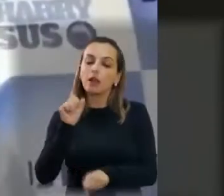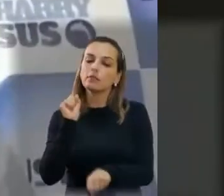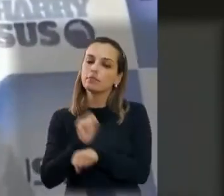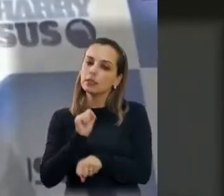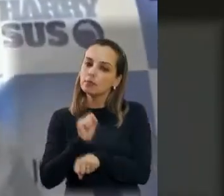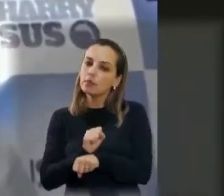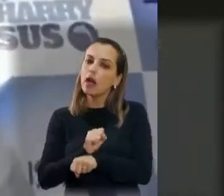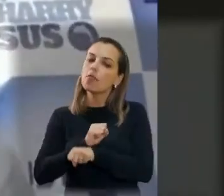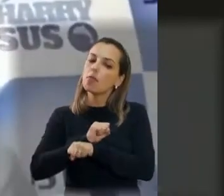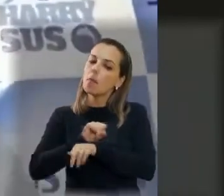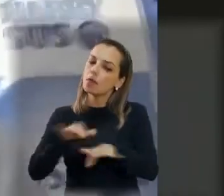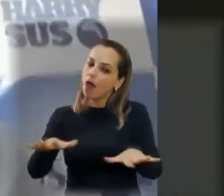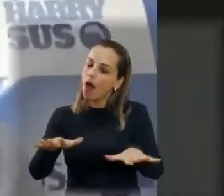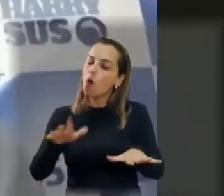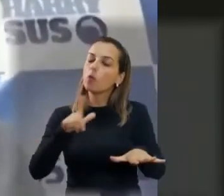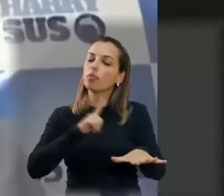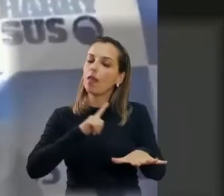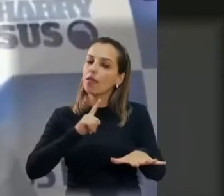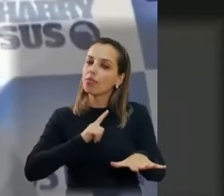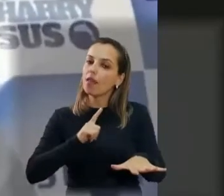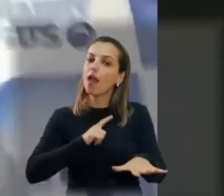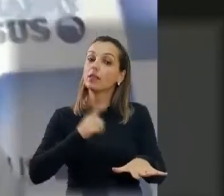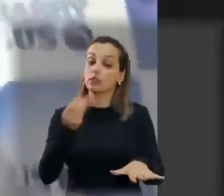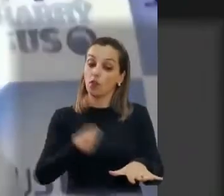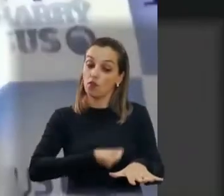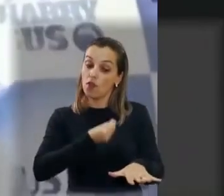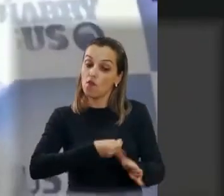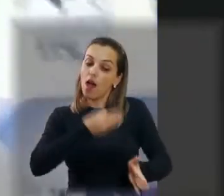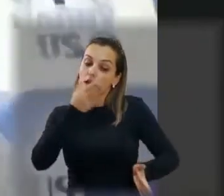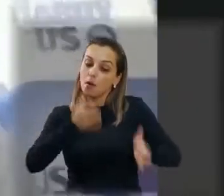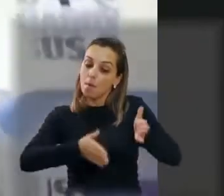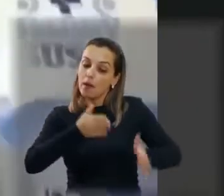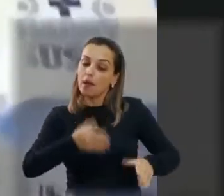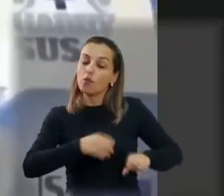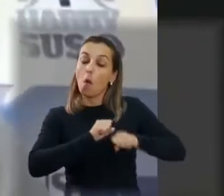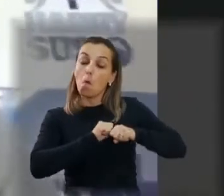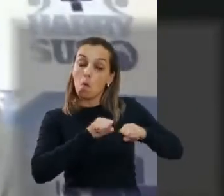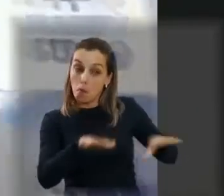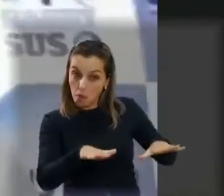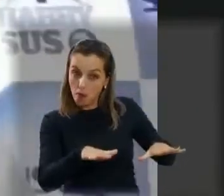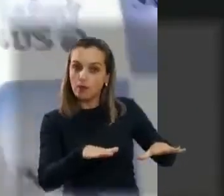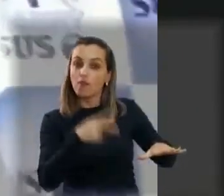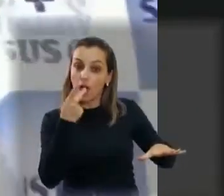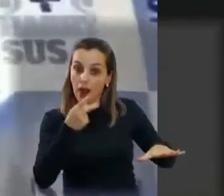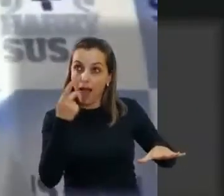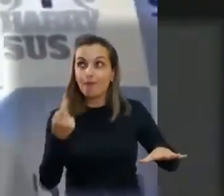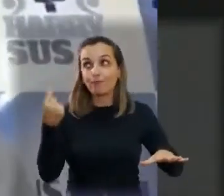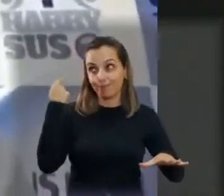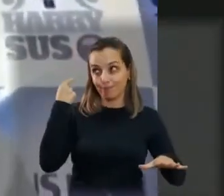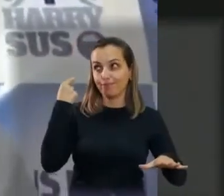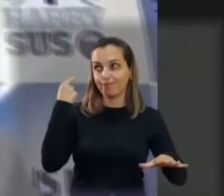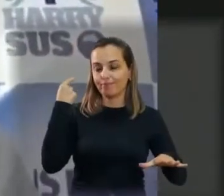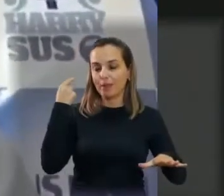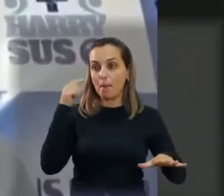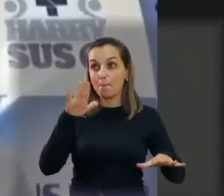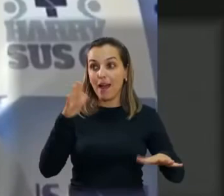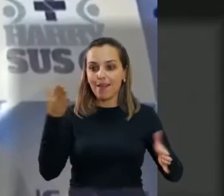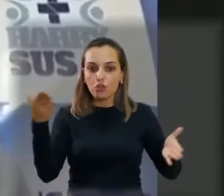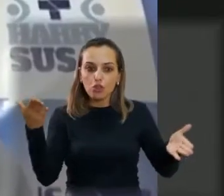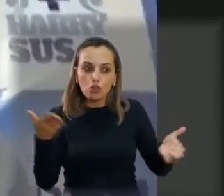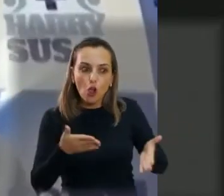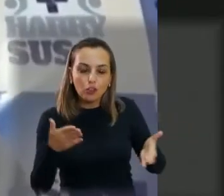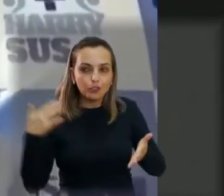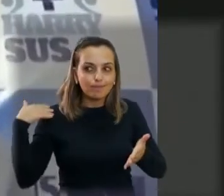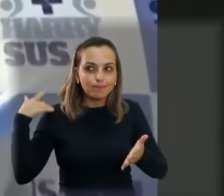numa transmissão, estamos vivendo um período de transmissão. E hoje o vírus já está